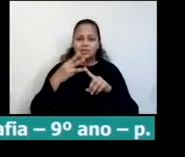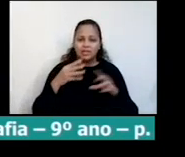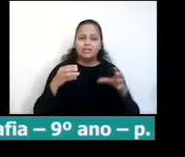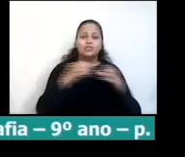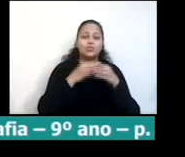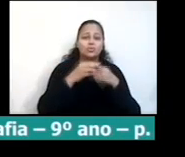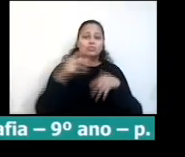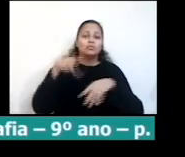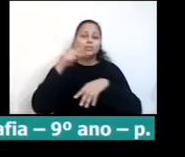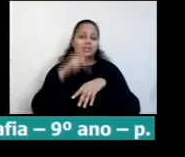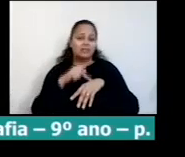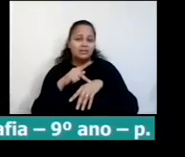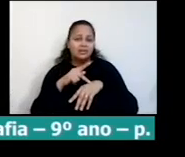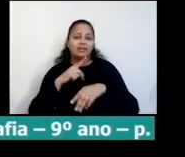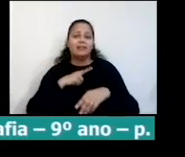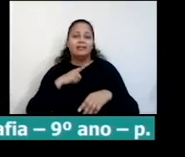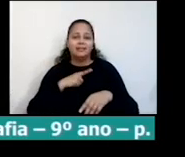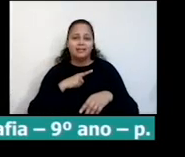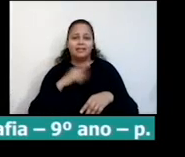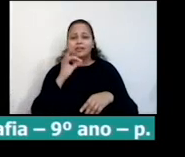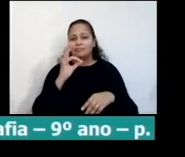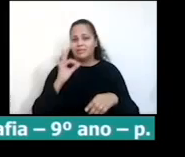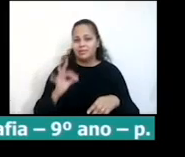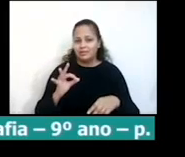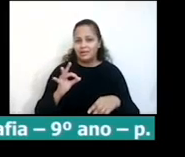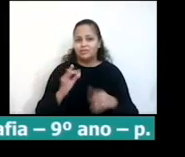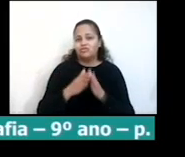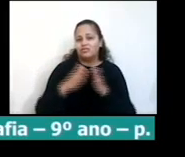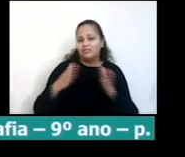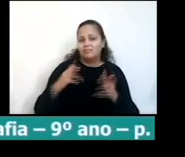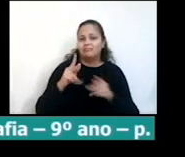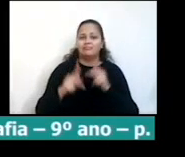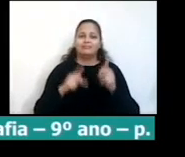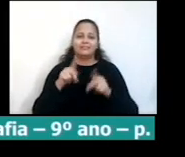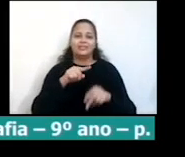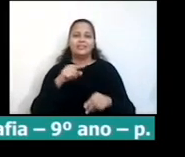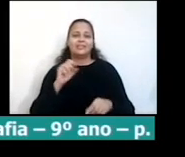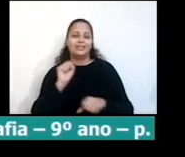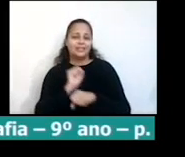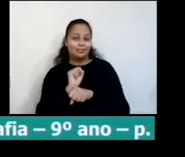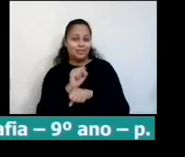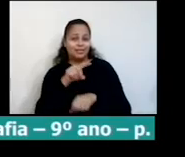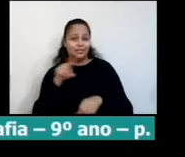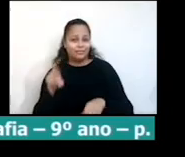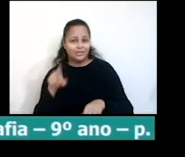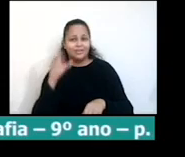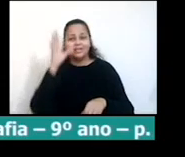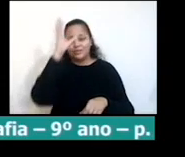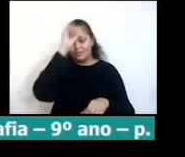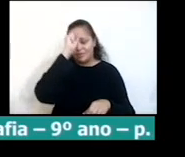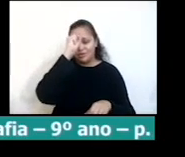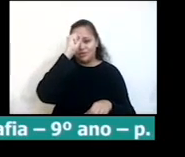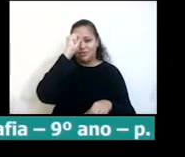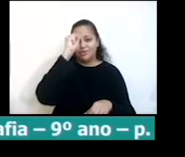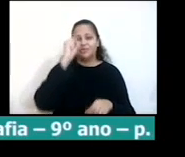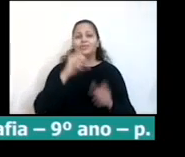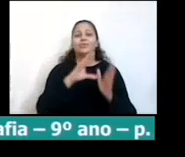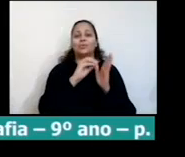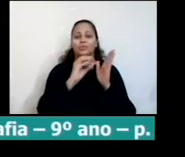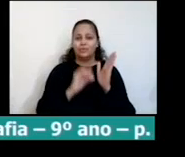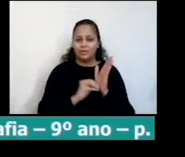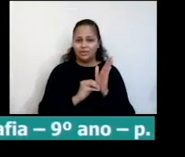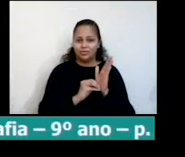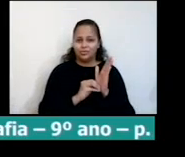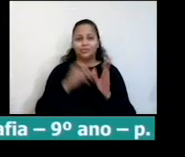porquê que eles têm determinada taxa de crescimento vegetativo. Espero que vocês tenham aí compreendido o conteúdo dessa aula. Qualquer dúvida